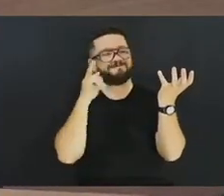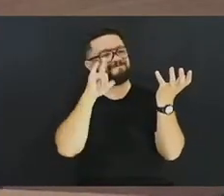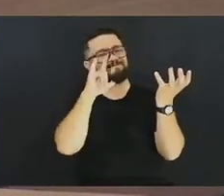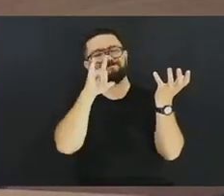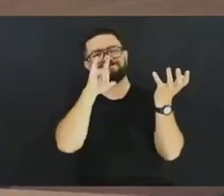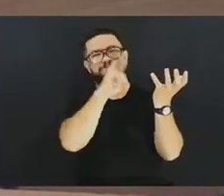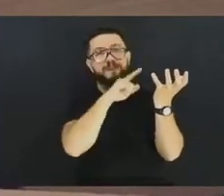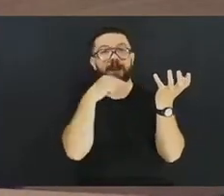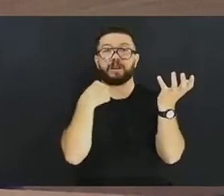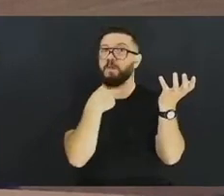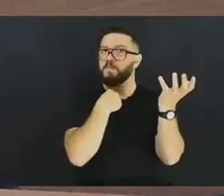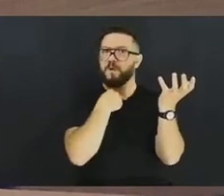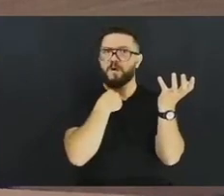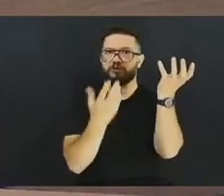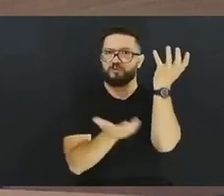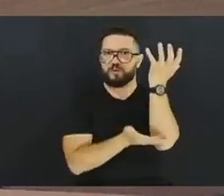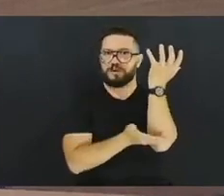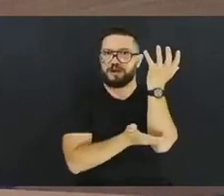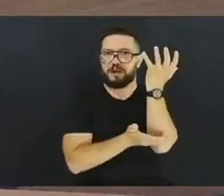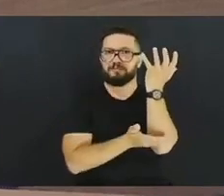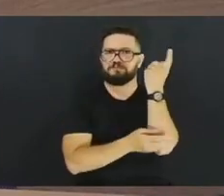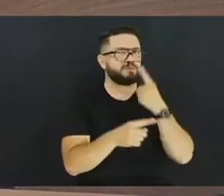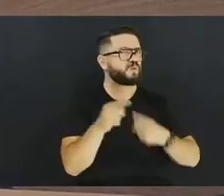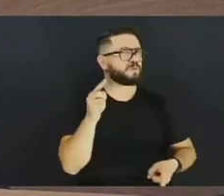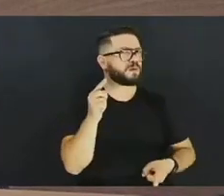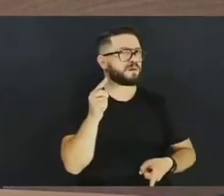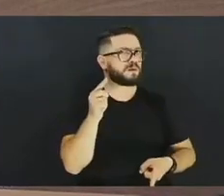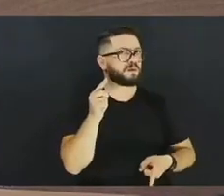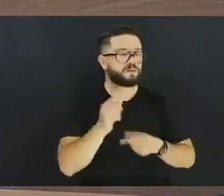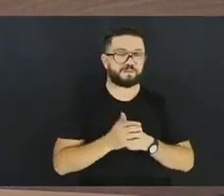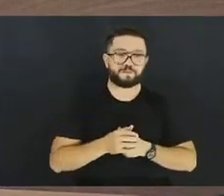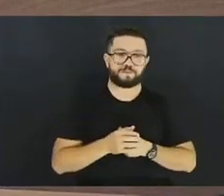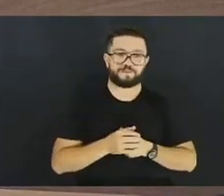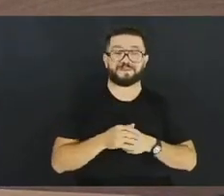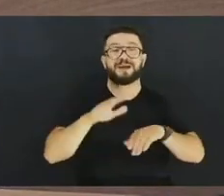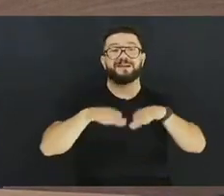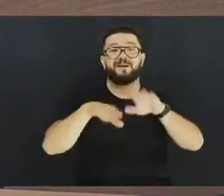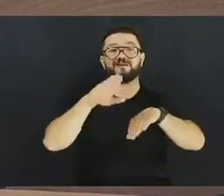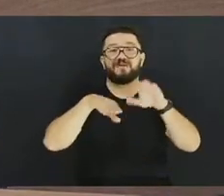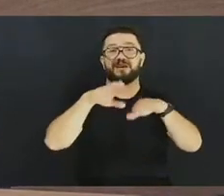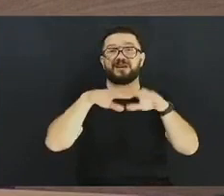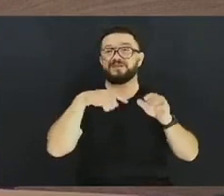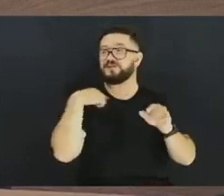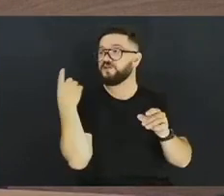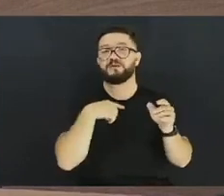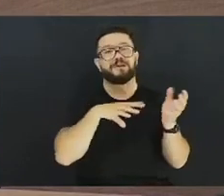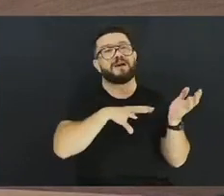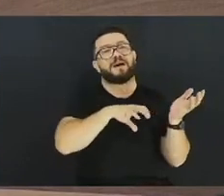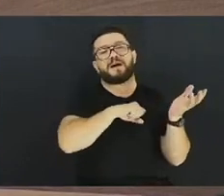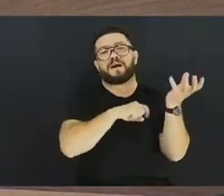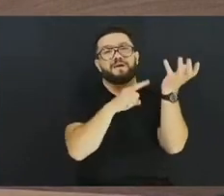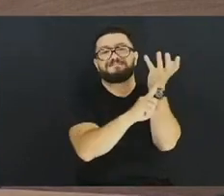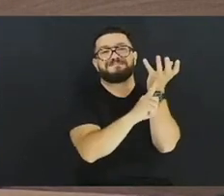para a retirada, e isso a gente sabe que muitas famílias sofrem. Talvez esse amor marque o fim, né, porque ninguém vai querer mais cultivar e